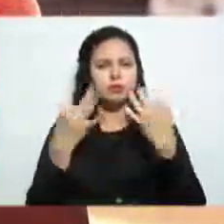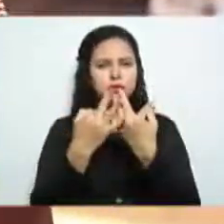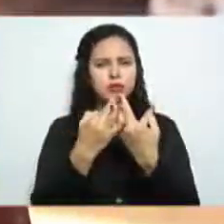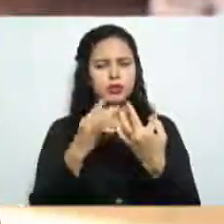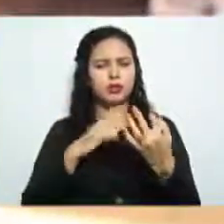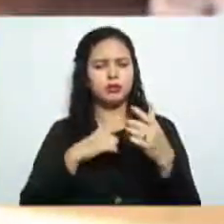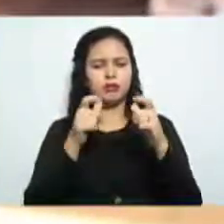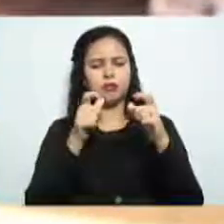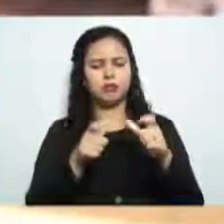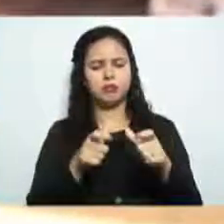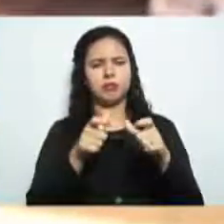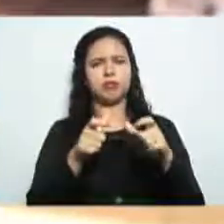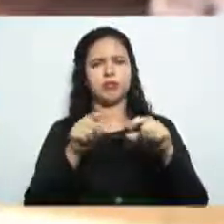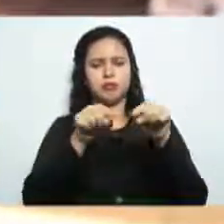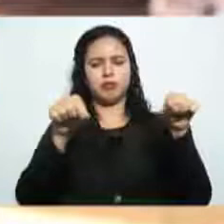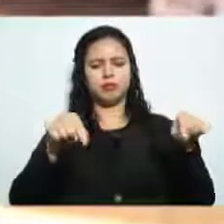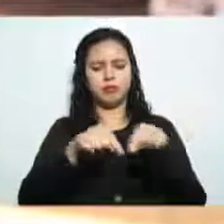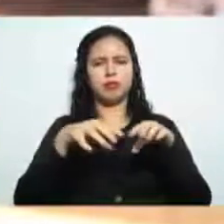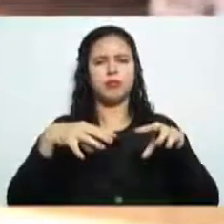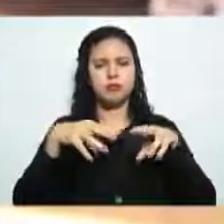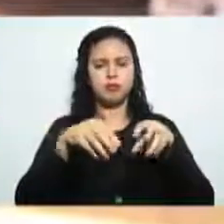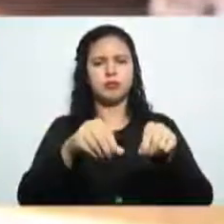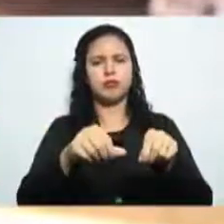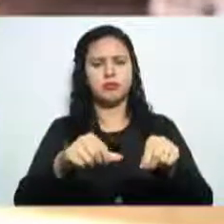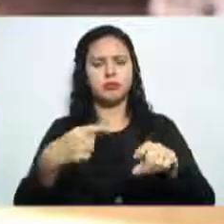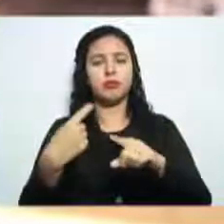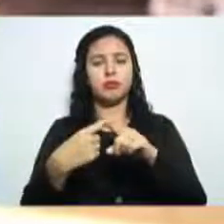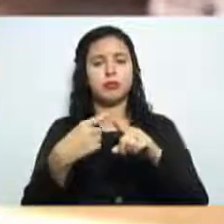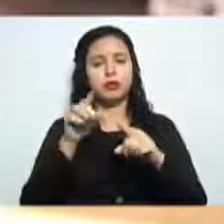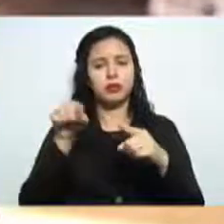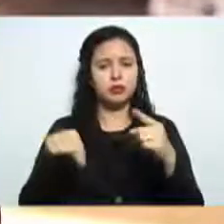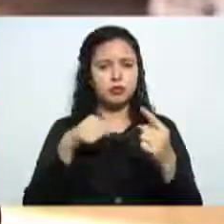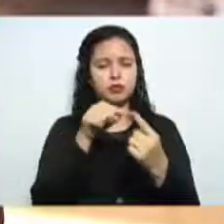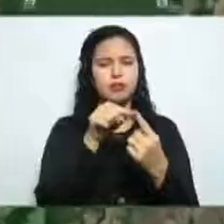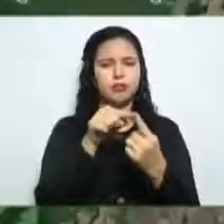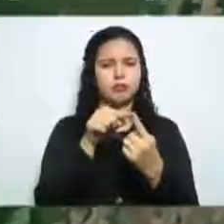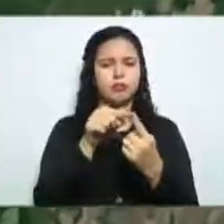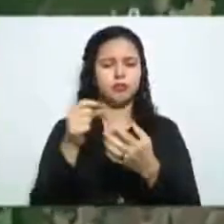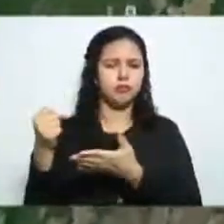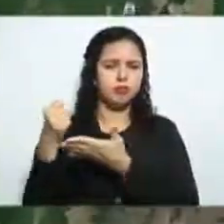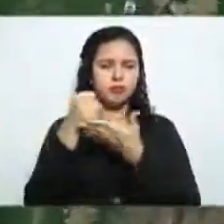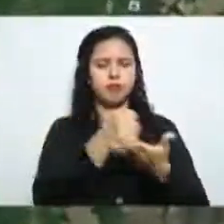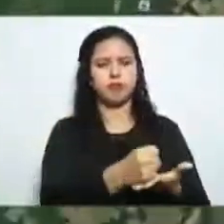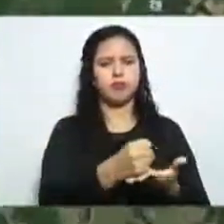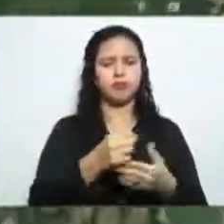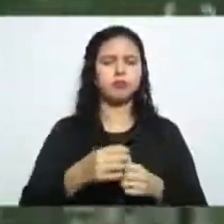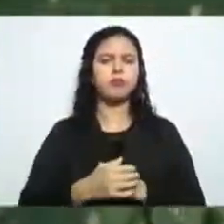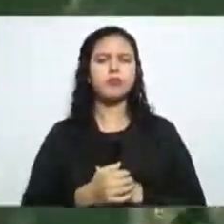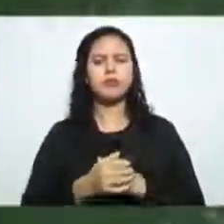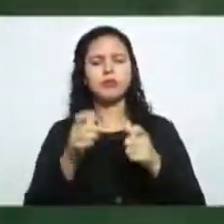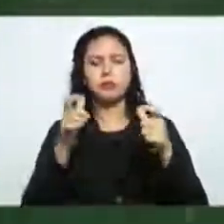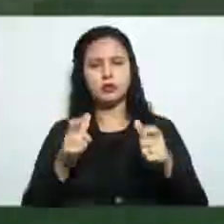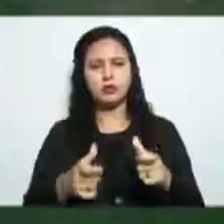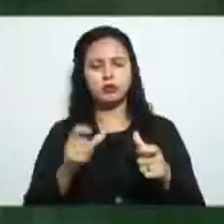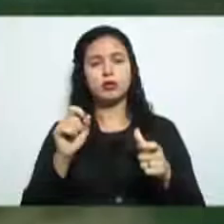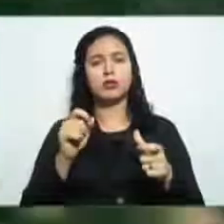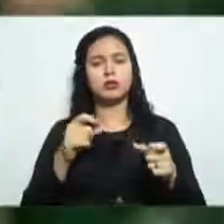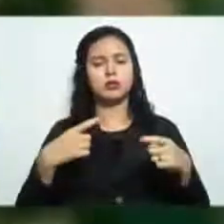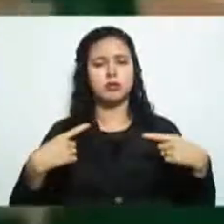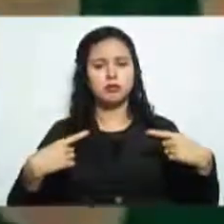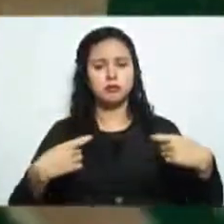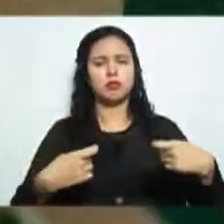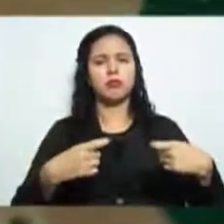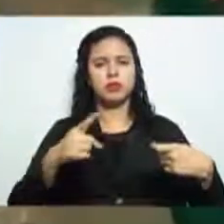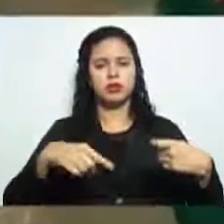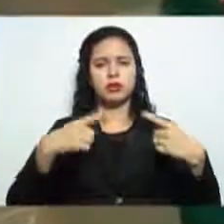chão, por causa que essa foi a nossa finalidade para vir para cá, né? Os locais mais afetados por esses conflitos são